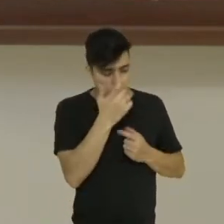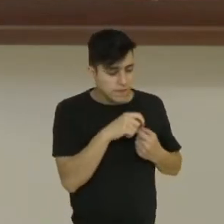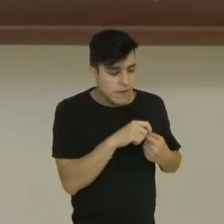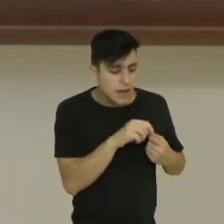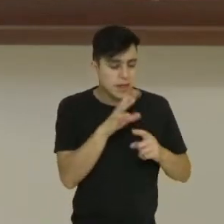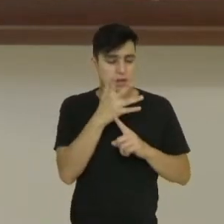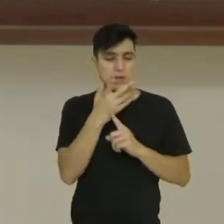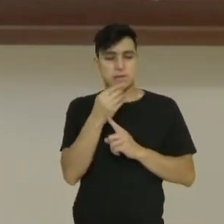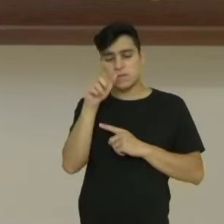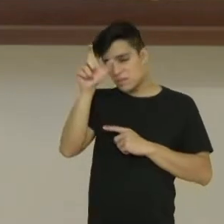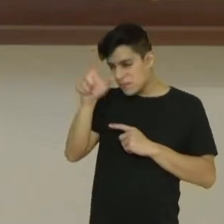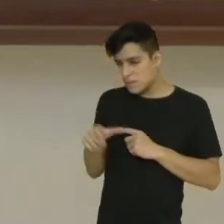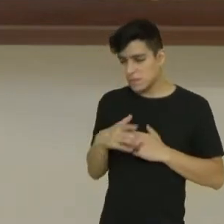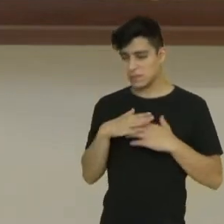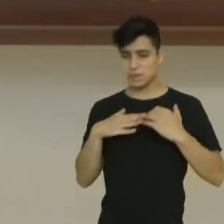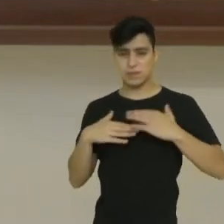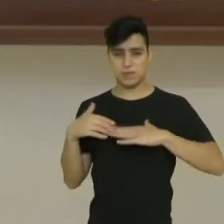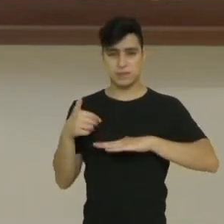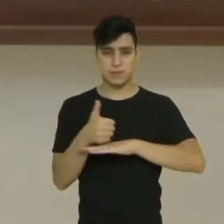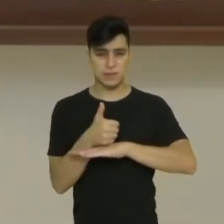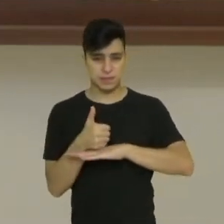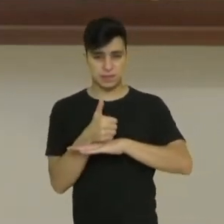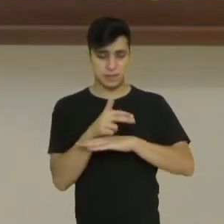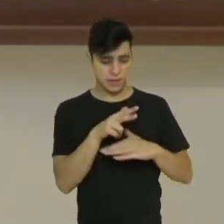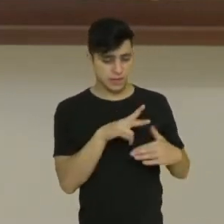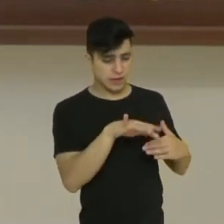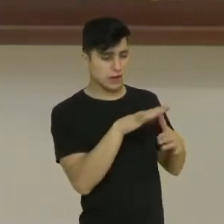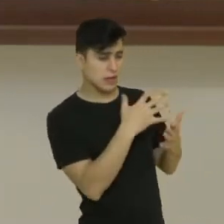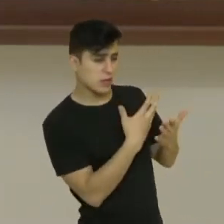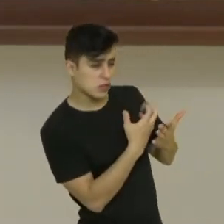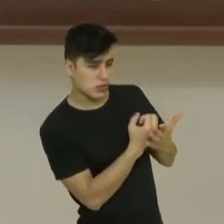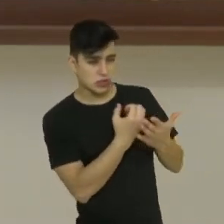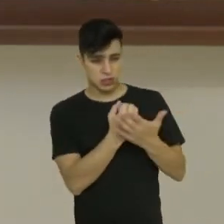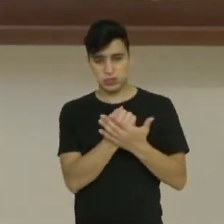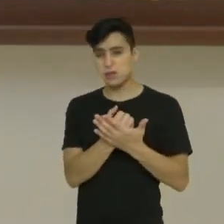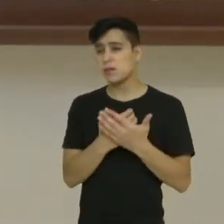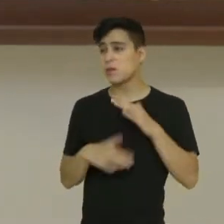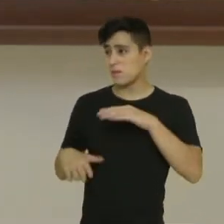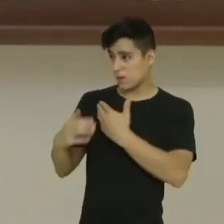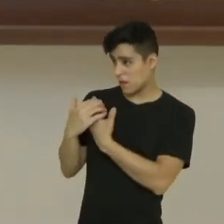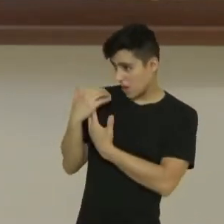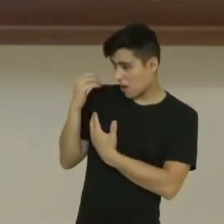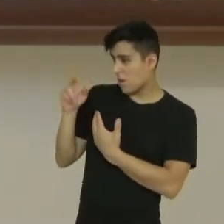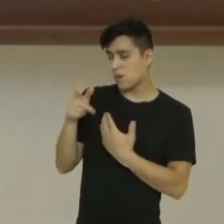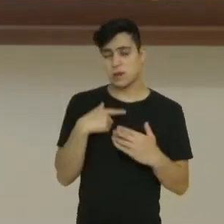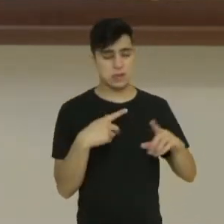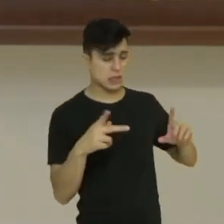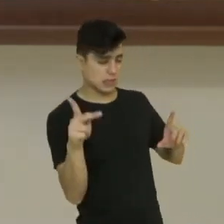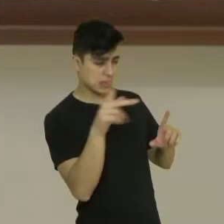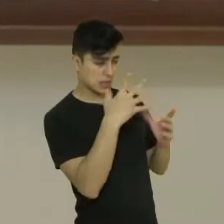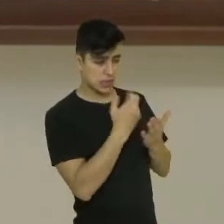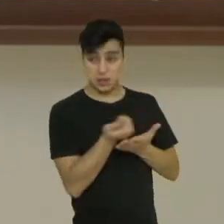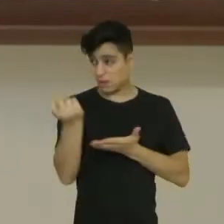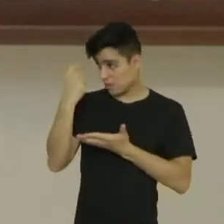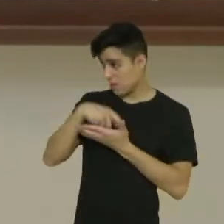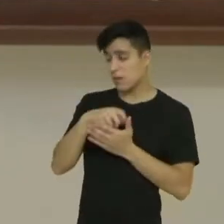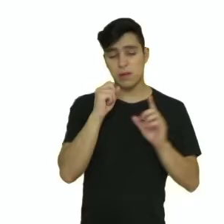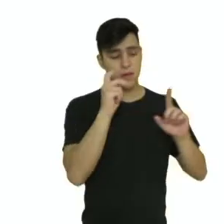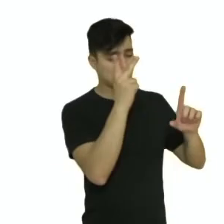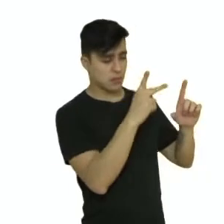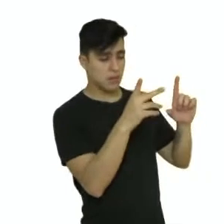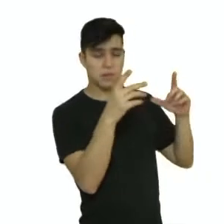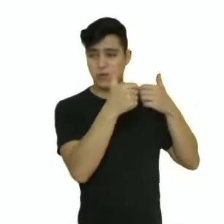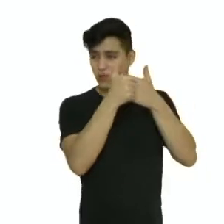são pessoas profissionais dessa área que vão lá para fazer o registro conforme a orientação do seu empregador. Então nós temos agora o quê? Nós temos